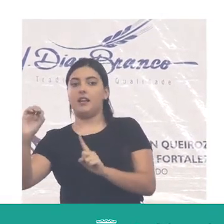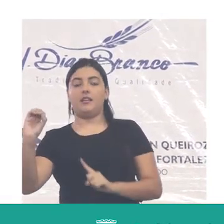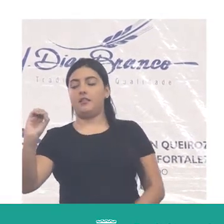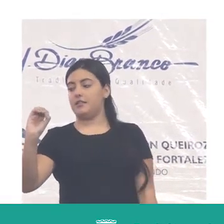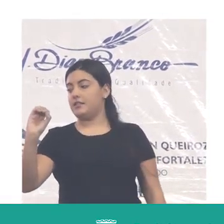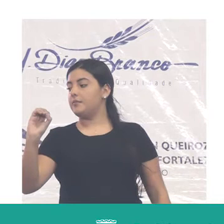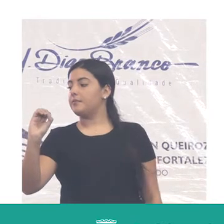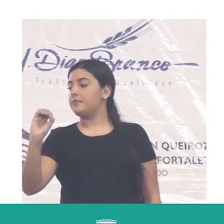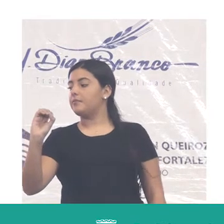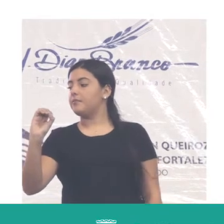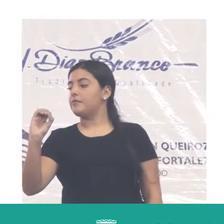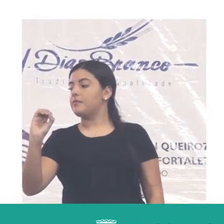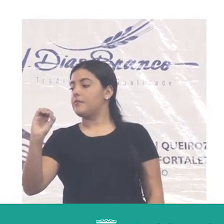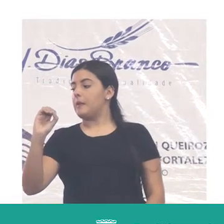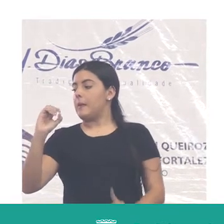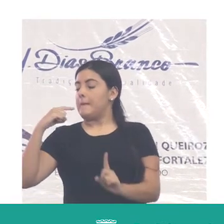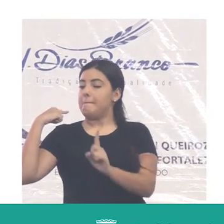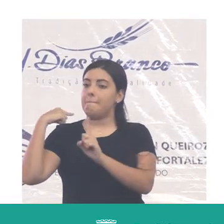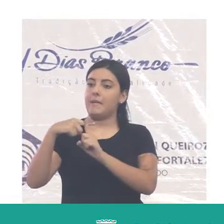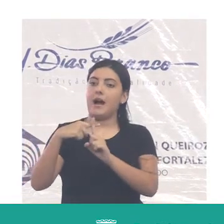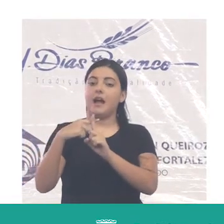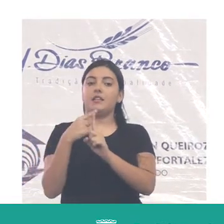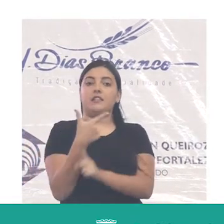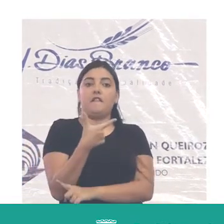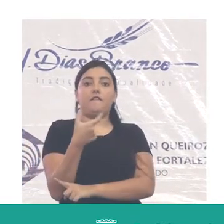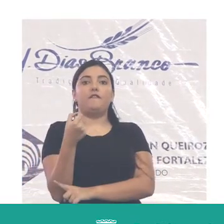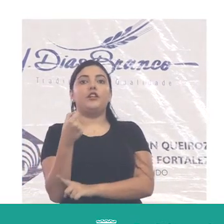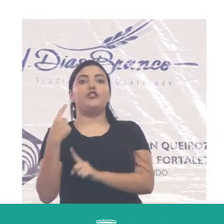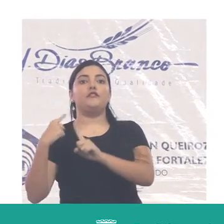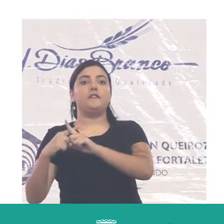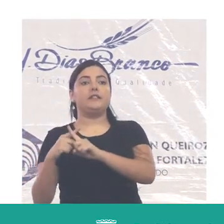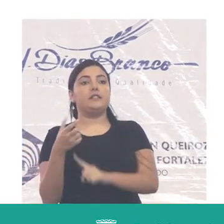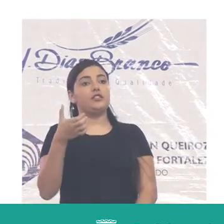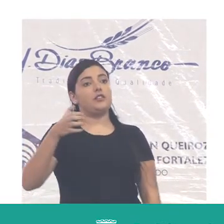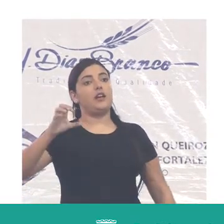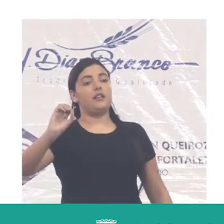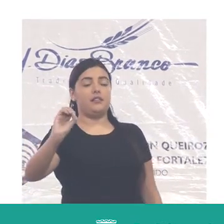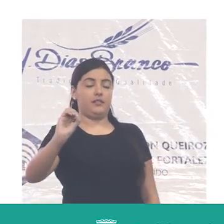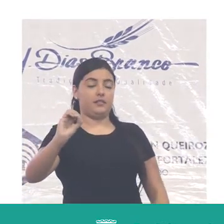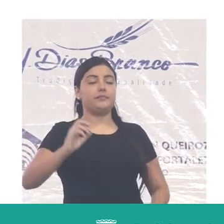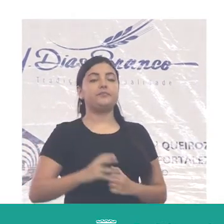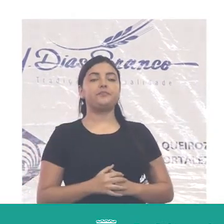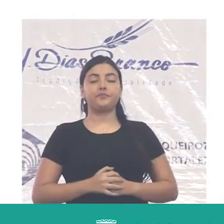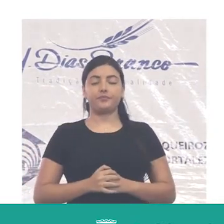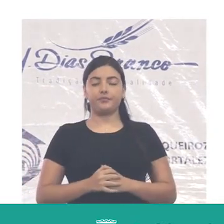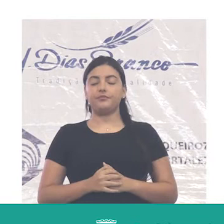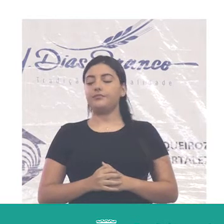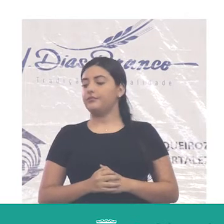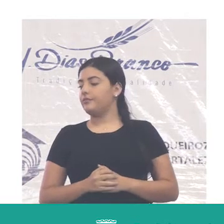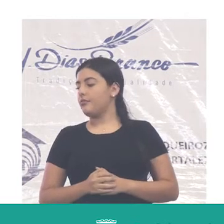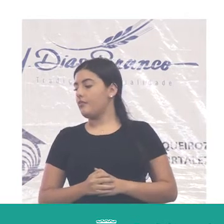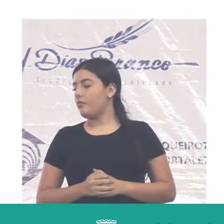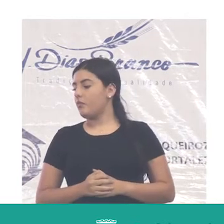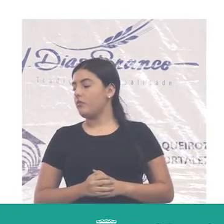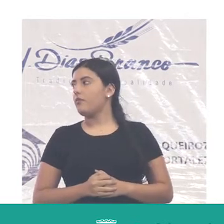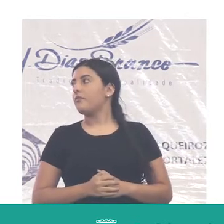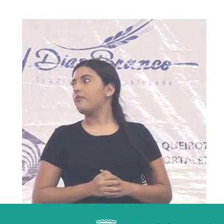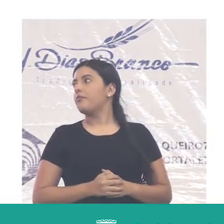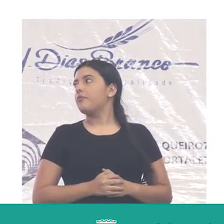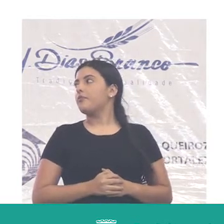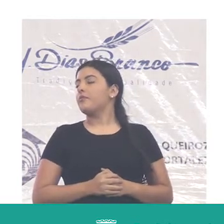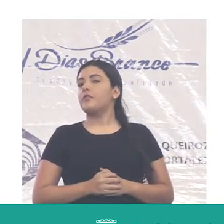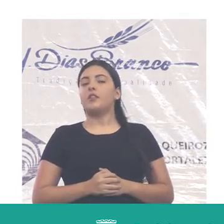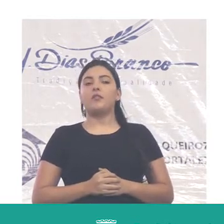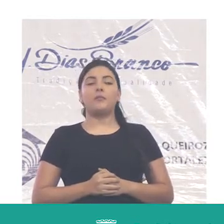e esquerda. E uma vez apenas o chão, que é 20 por 10. O 20 por 10 eu